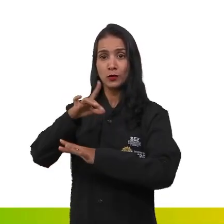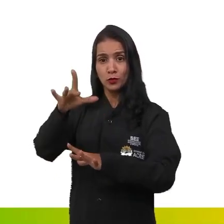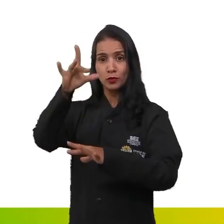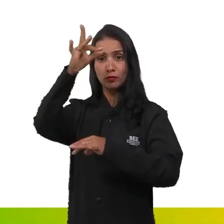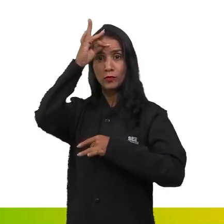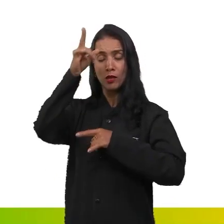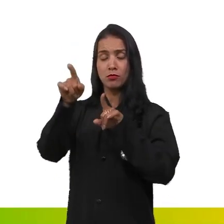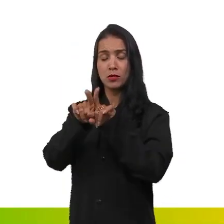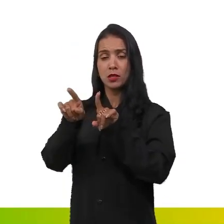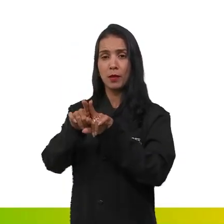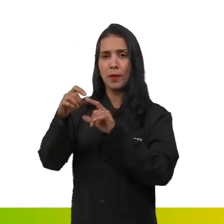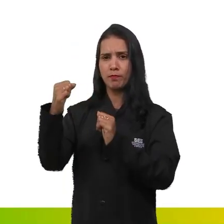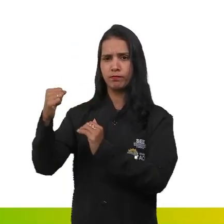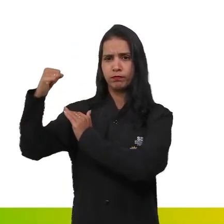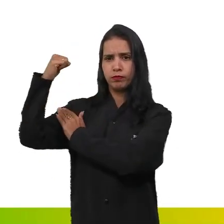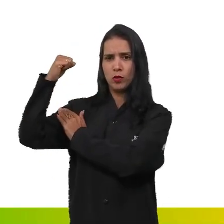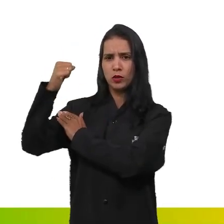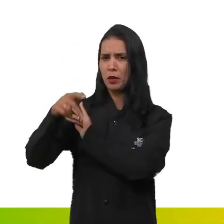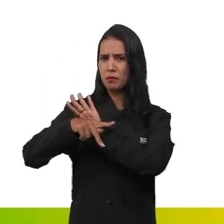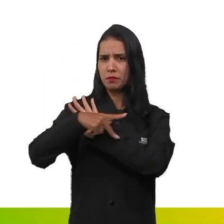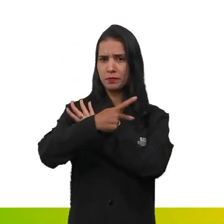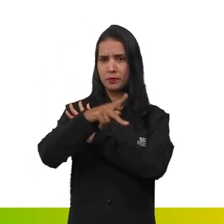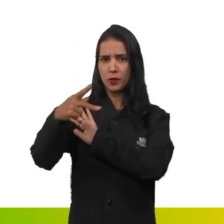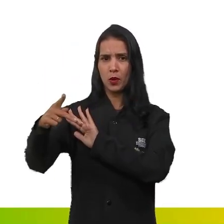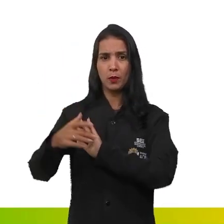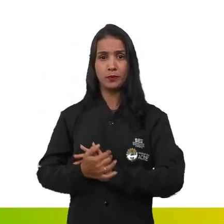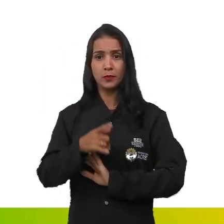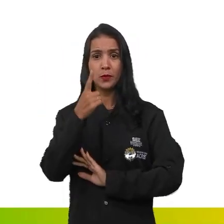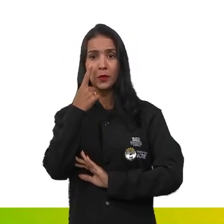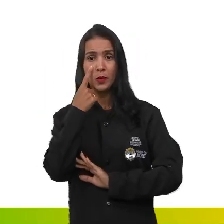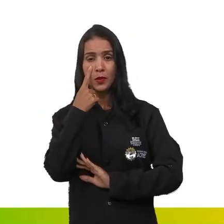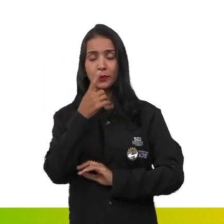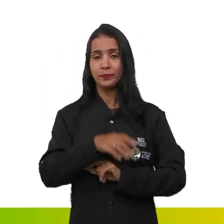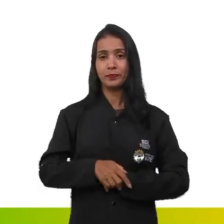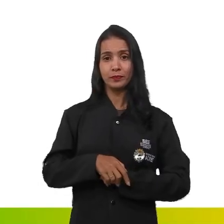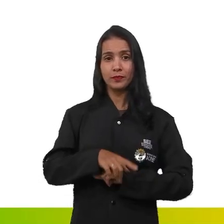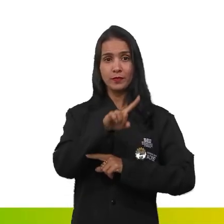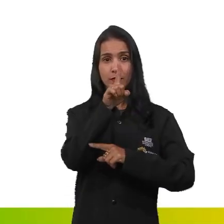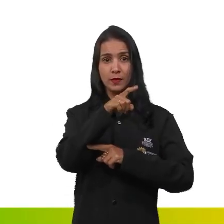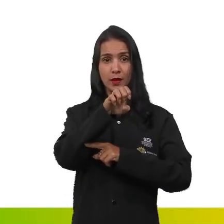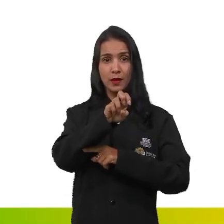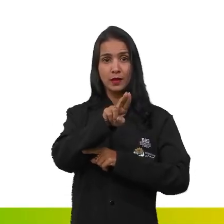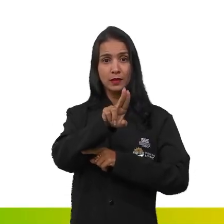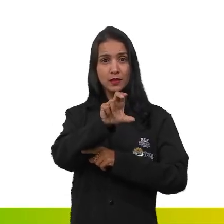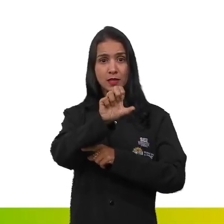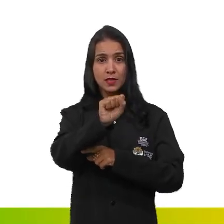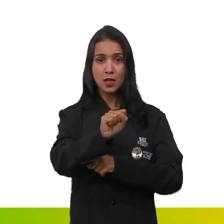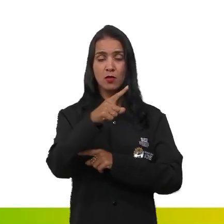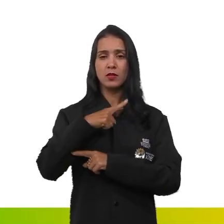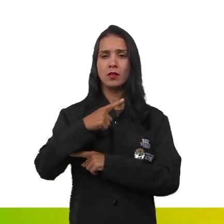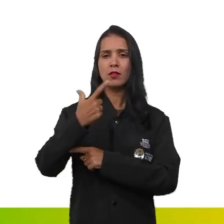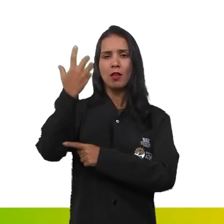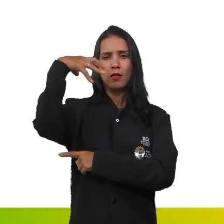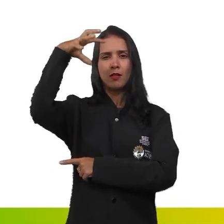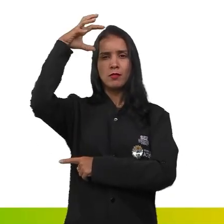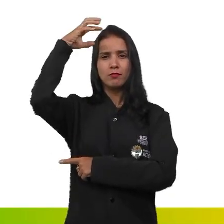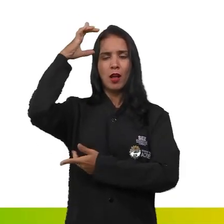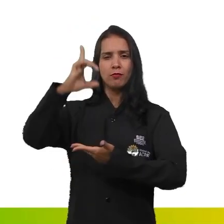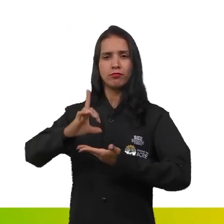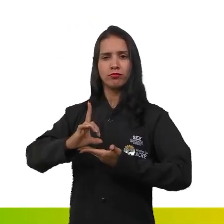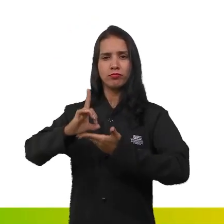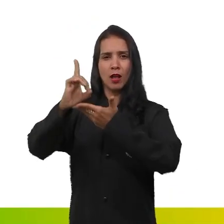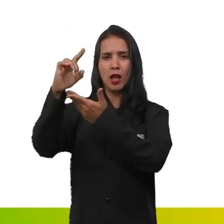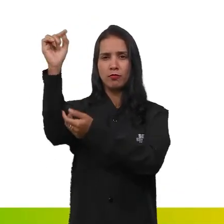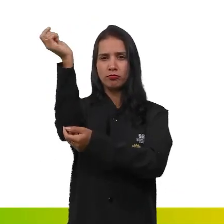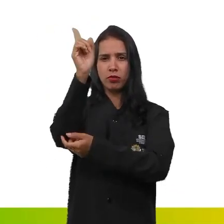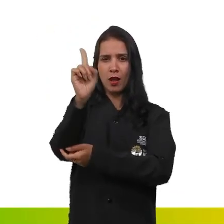domínios específicos. Zeus era o rei dos deuses, senhor do céu e do trovão.